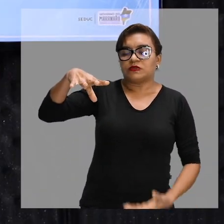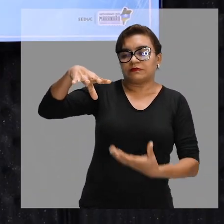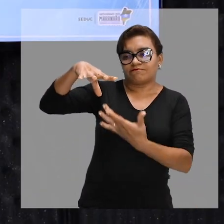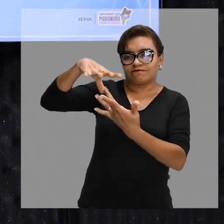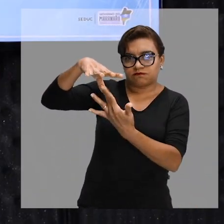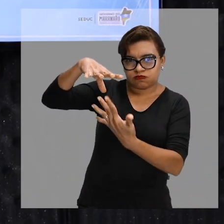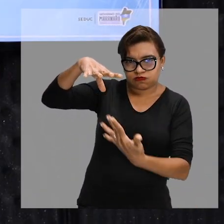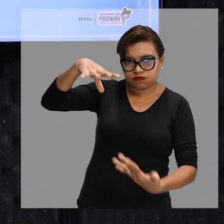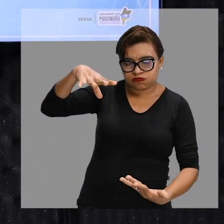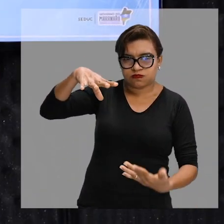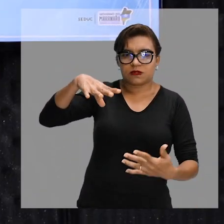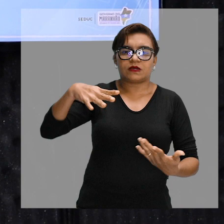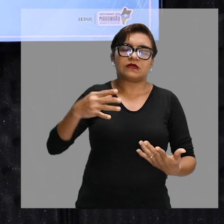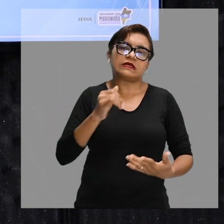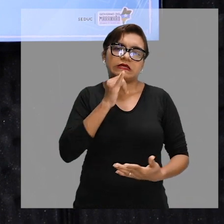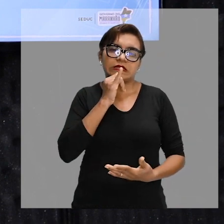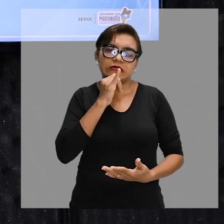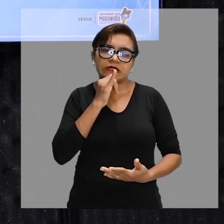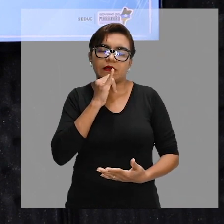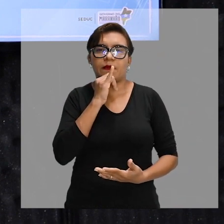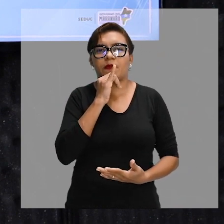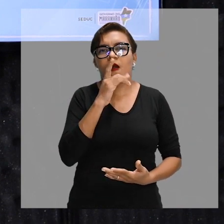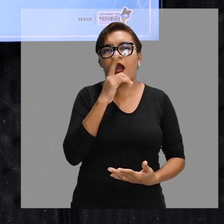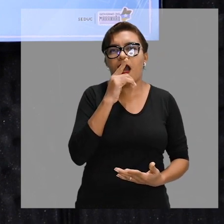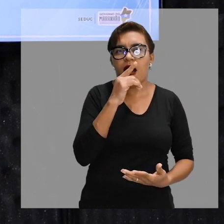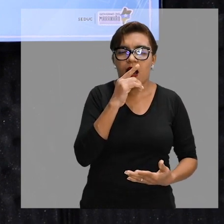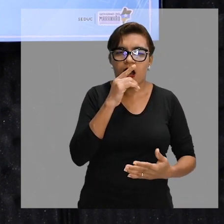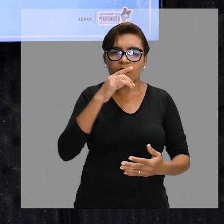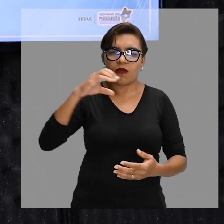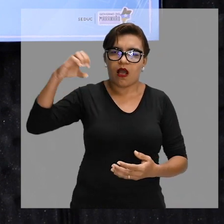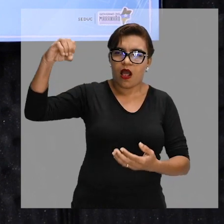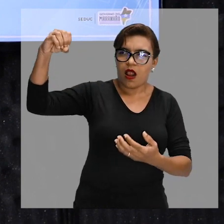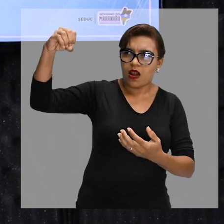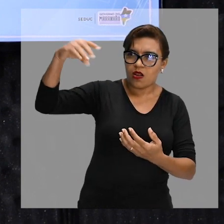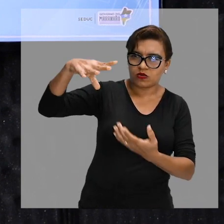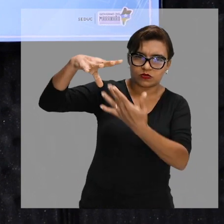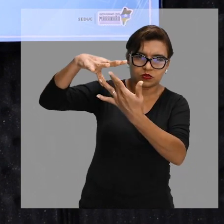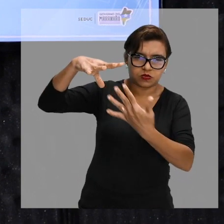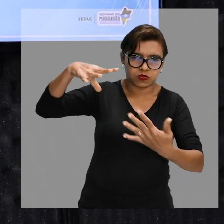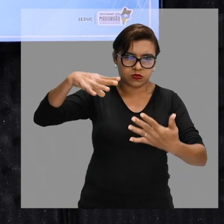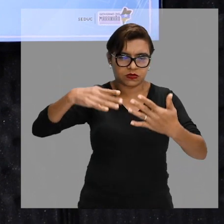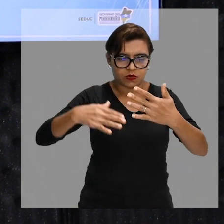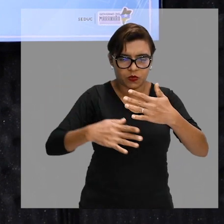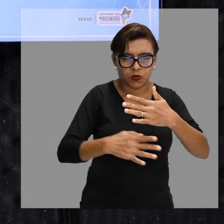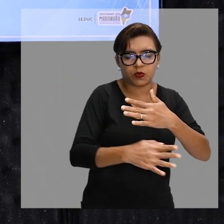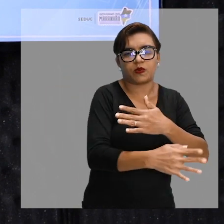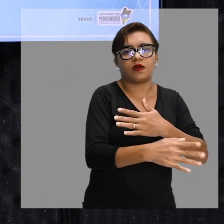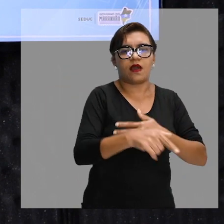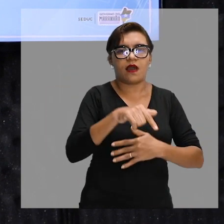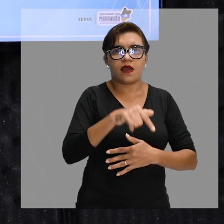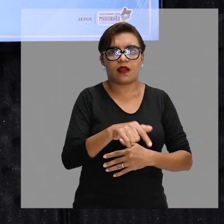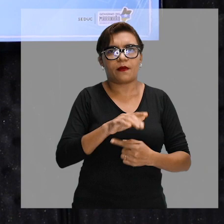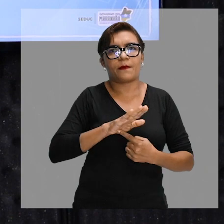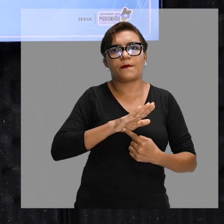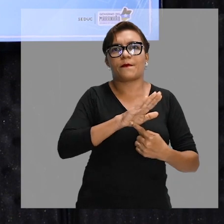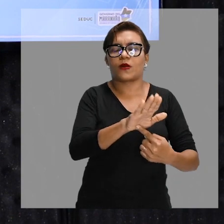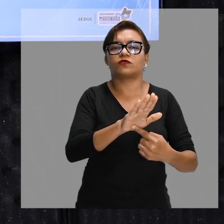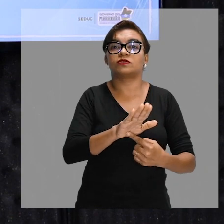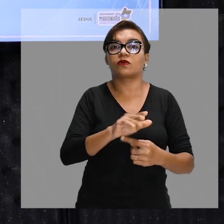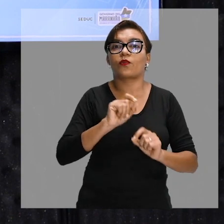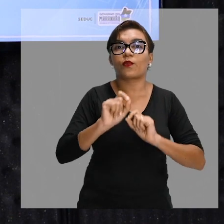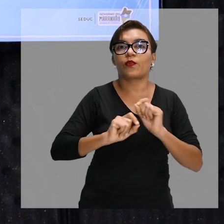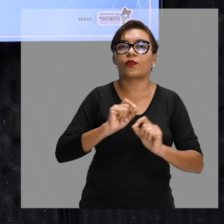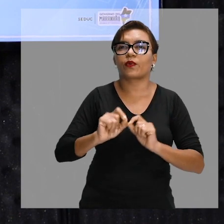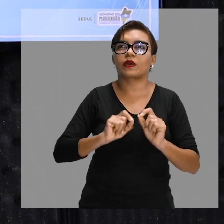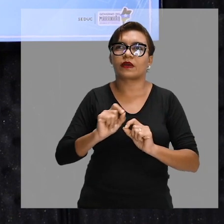passa, né, pelas gotículas de água que estão na atmosfera, elas vão formar todo aquele espectro, né? No